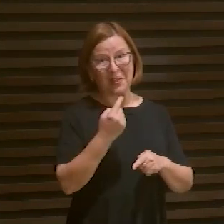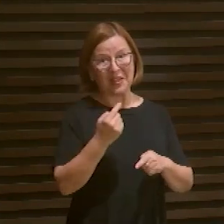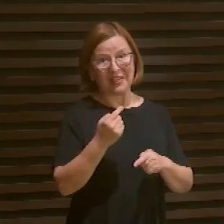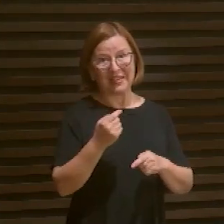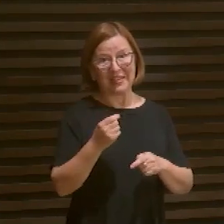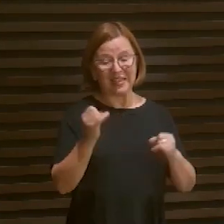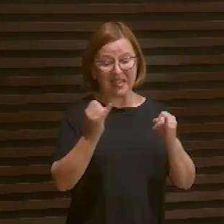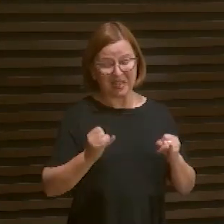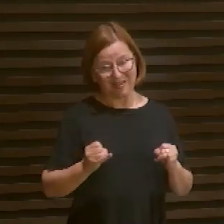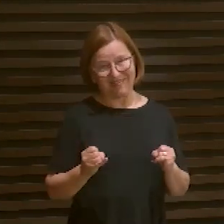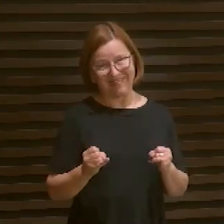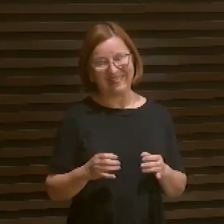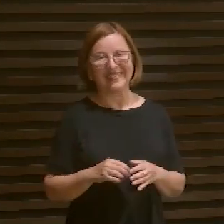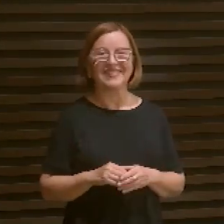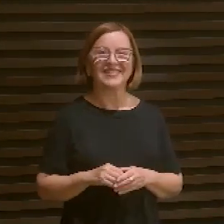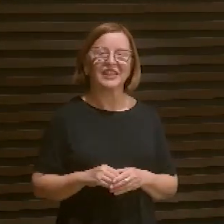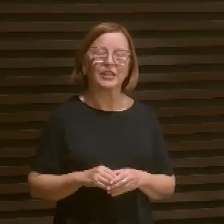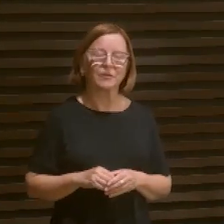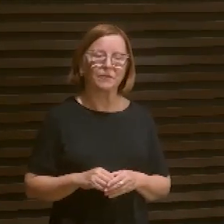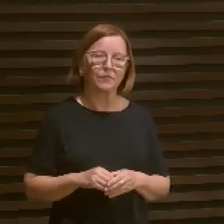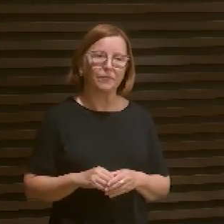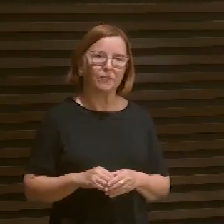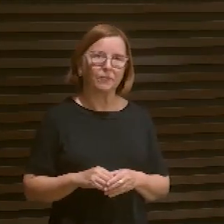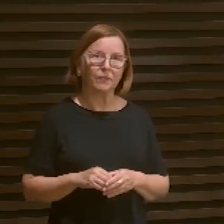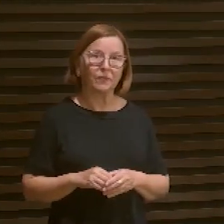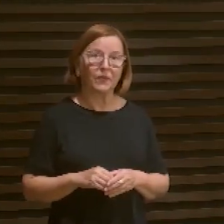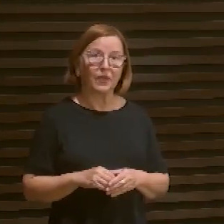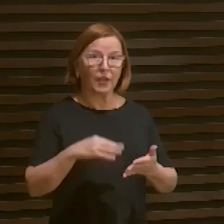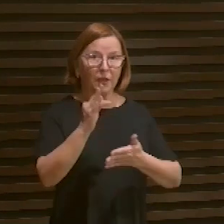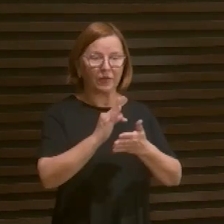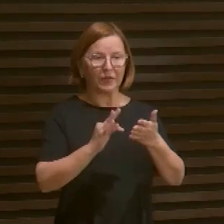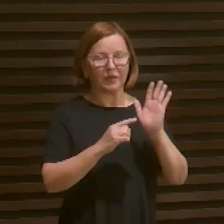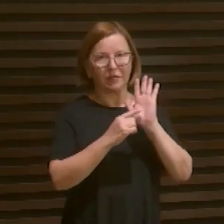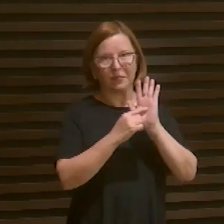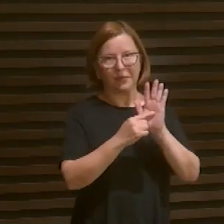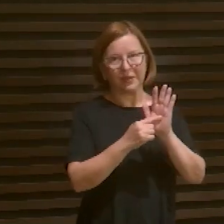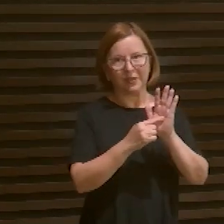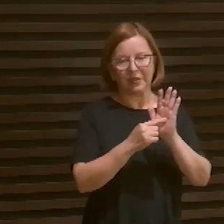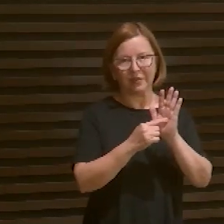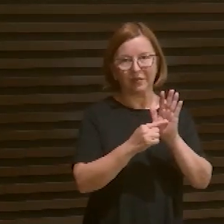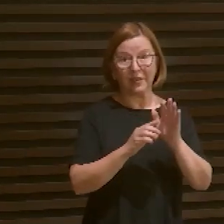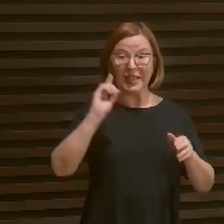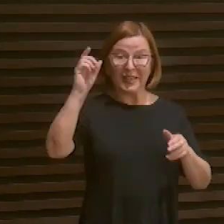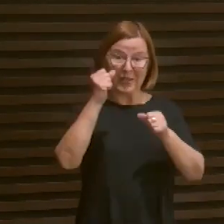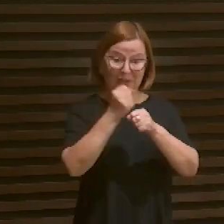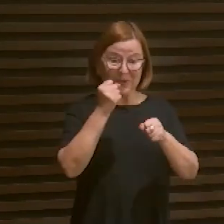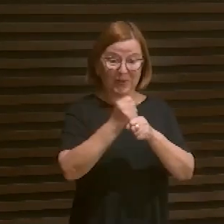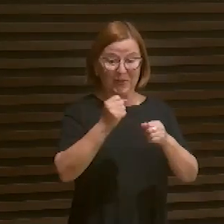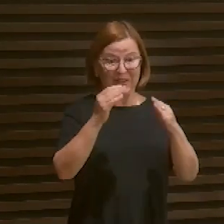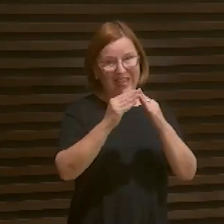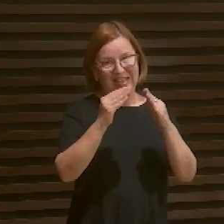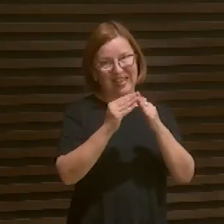estabeleceu. Ele está mostrando aqui que aquele que construiu a casa é maior do